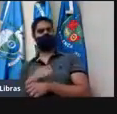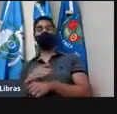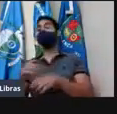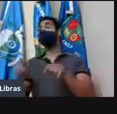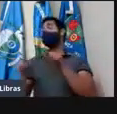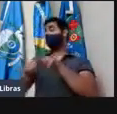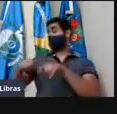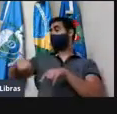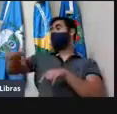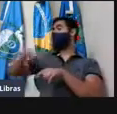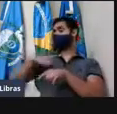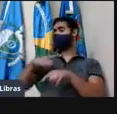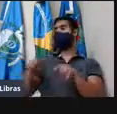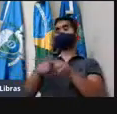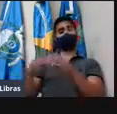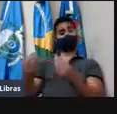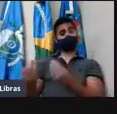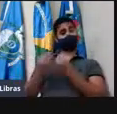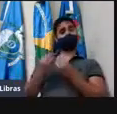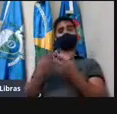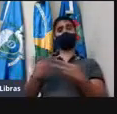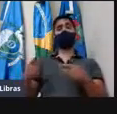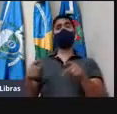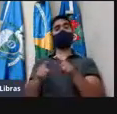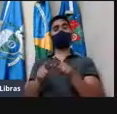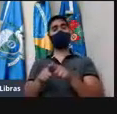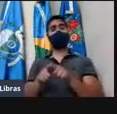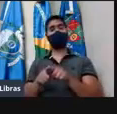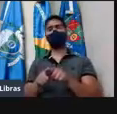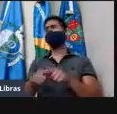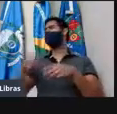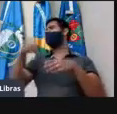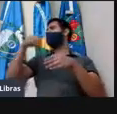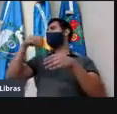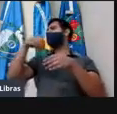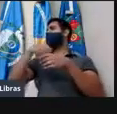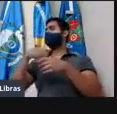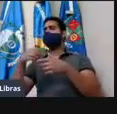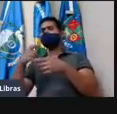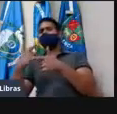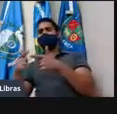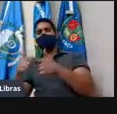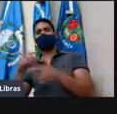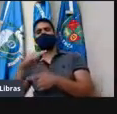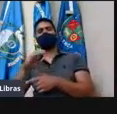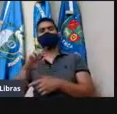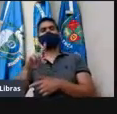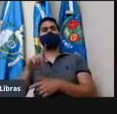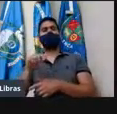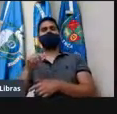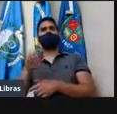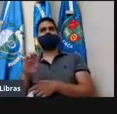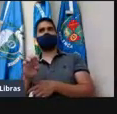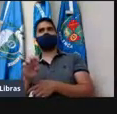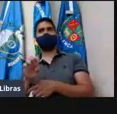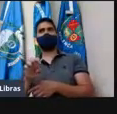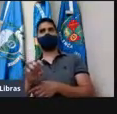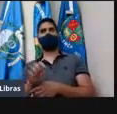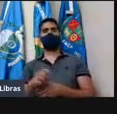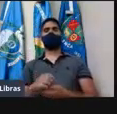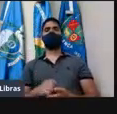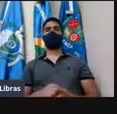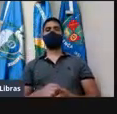também vamos ser contemplados. E diante desse fato, da SEDAI, dessa situação toda,